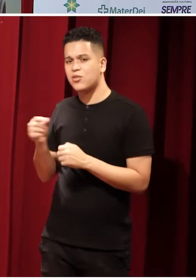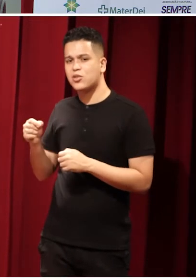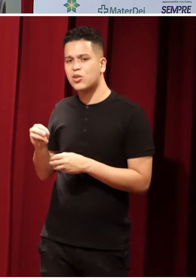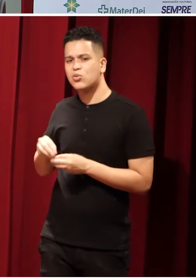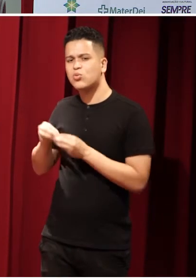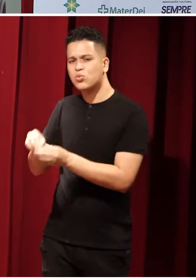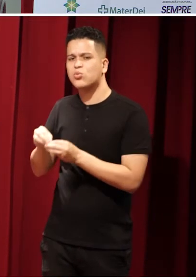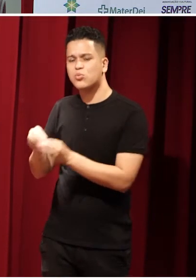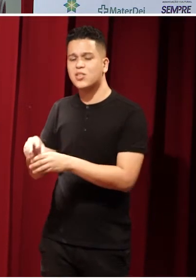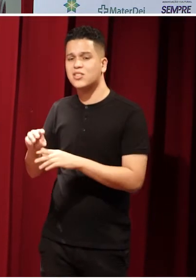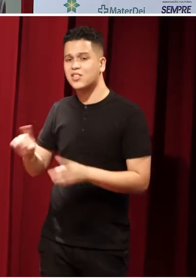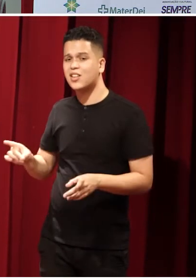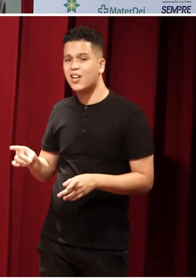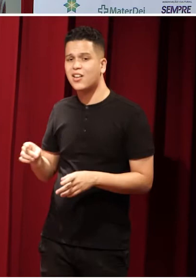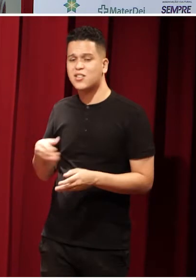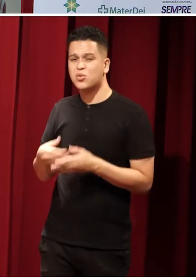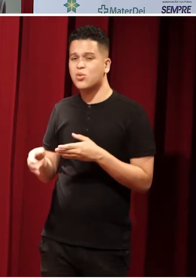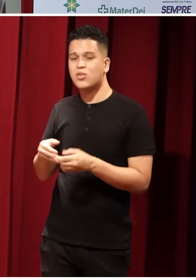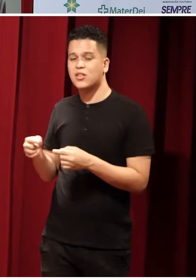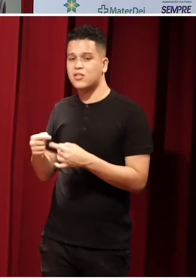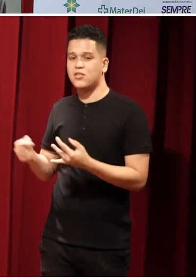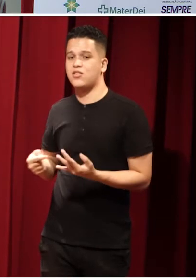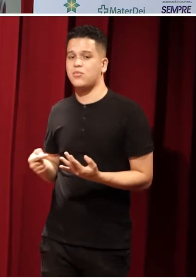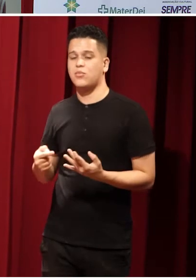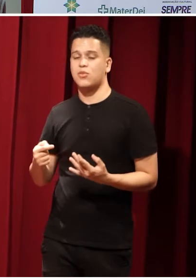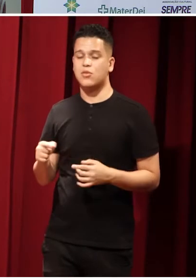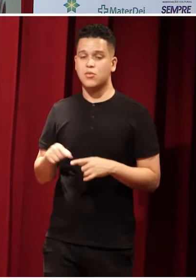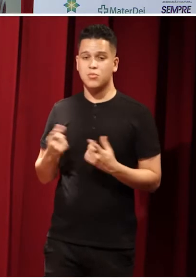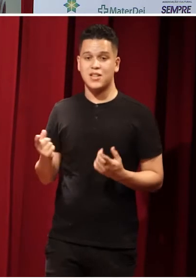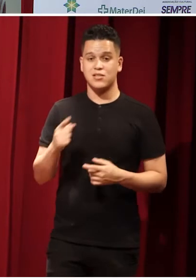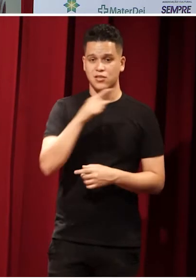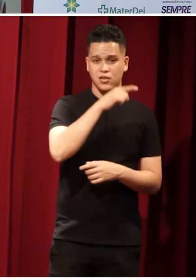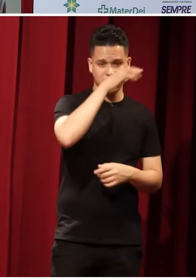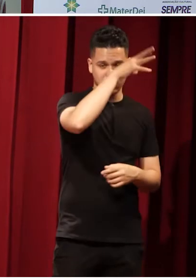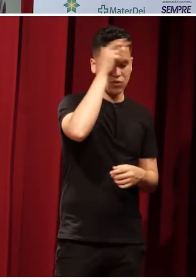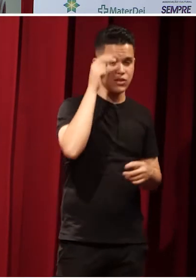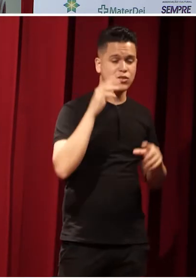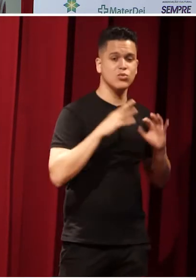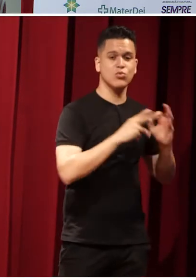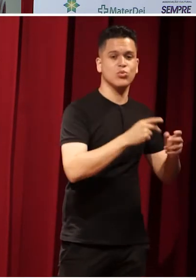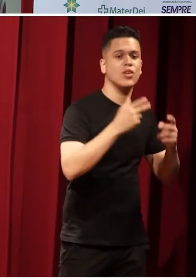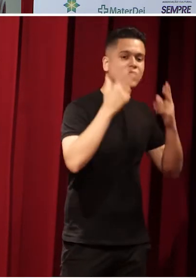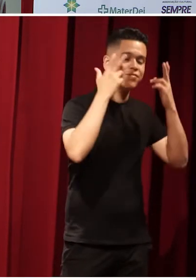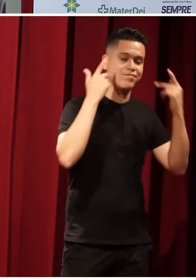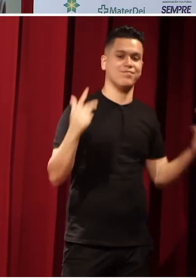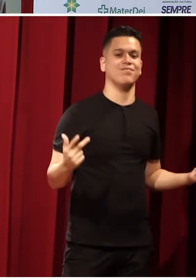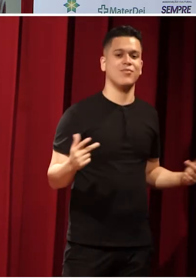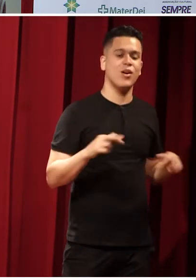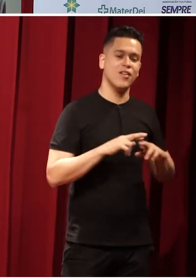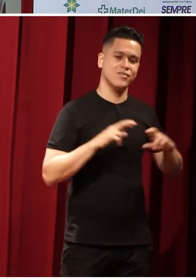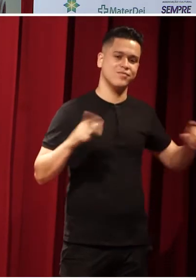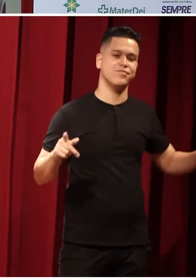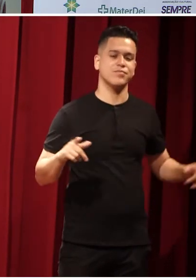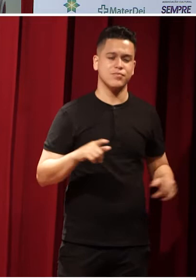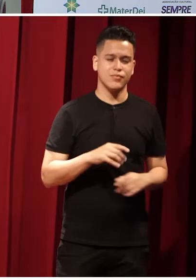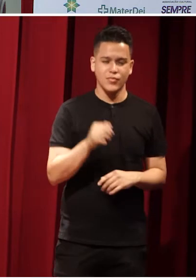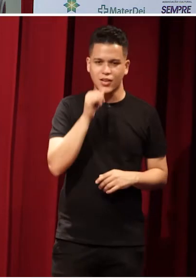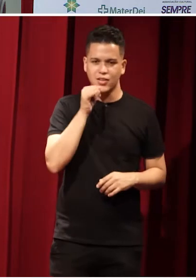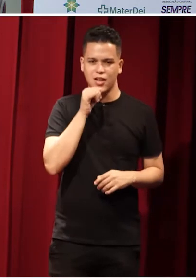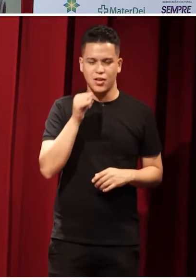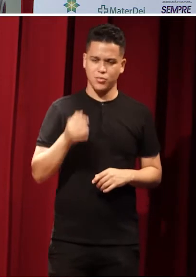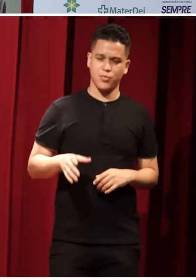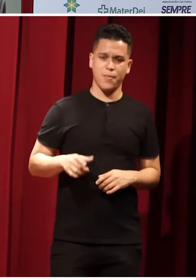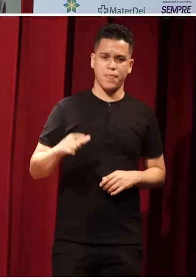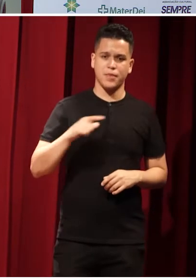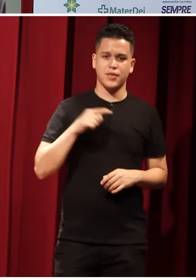problemático, né? Então, uma reflexão hoje, a Zona Franca de Manaus, por exemplo. A Zona Franca de Manaus